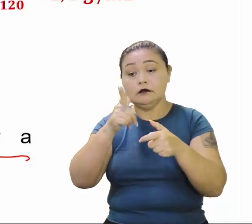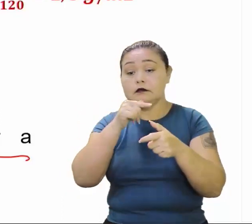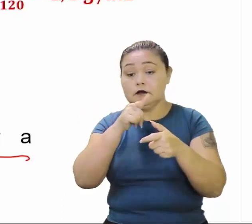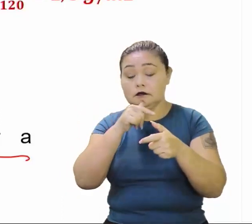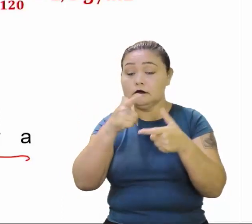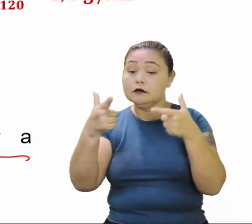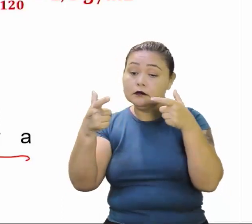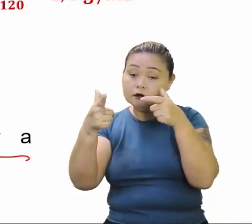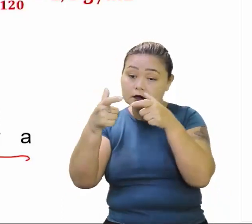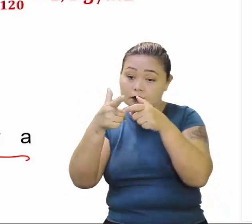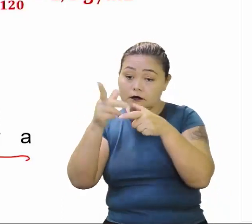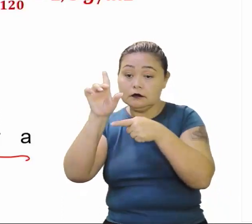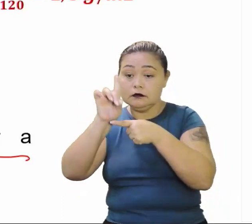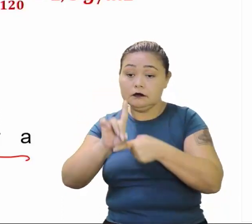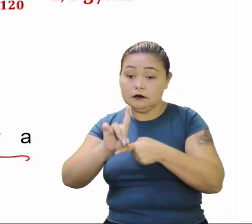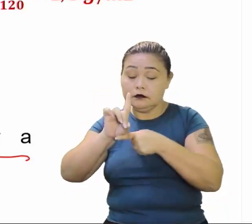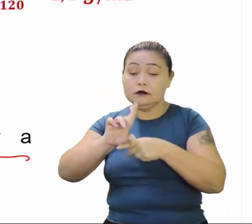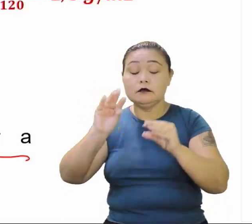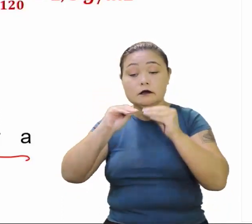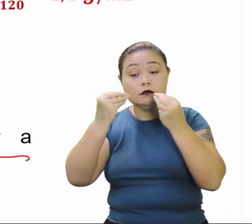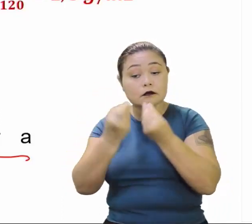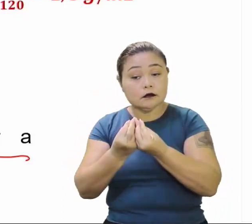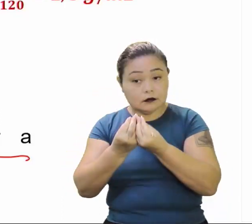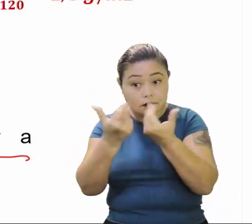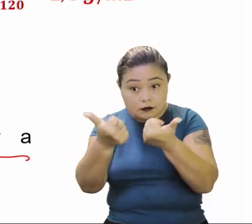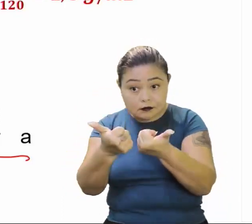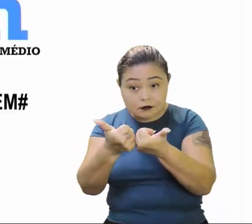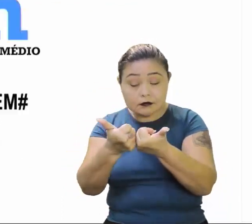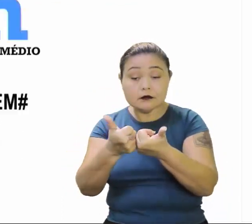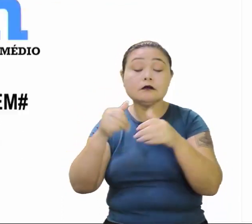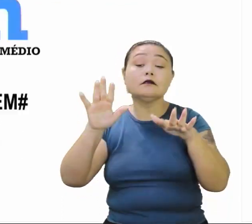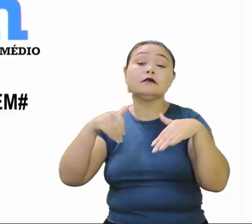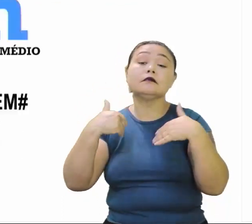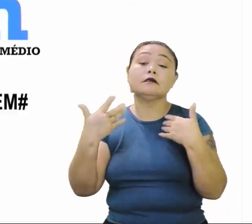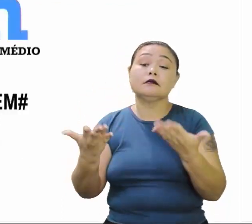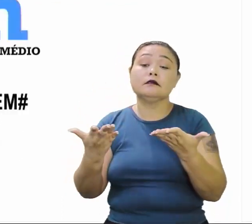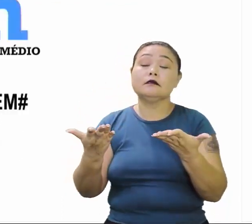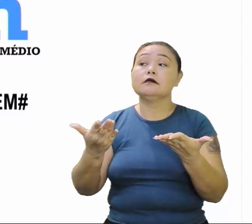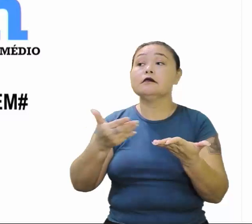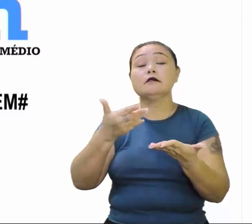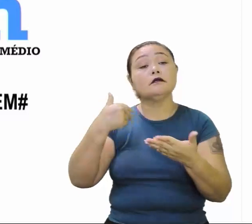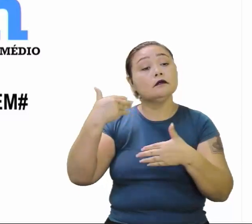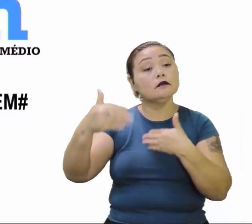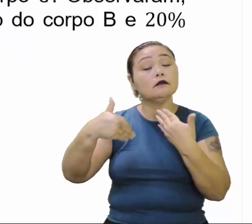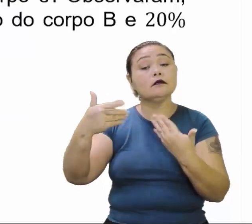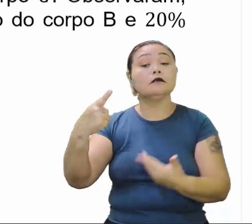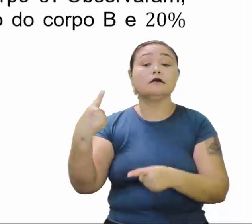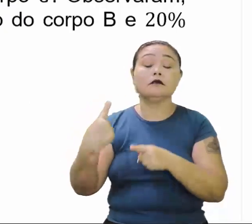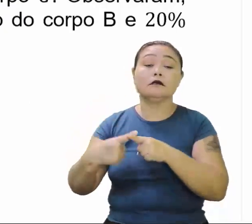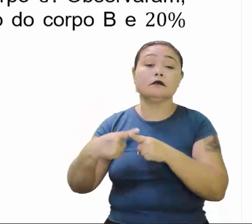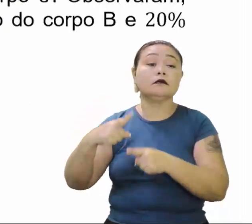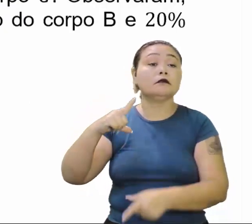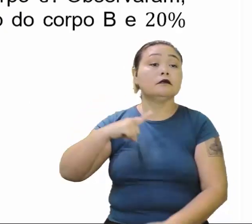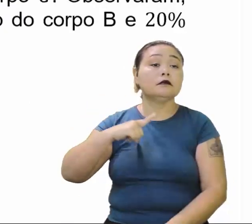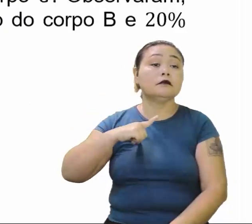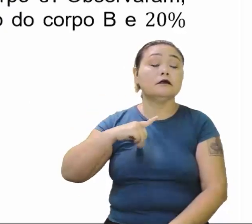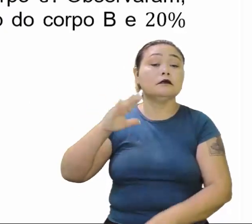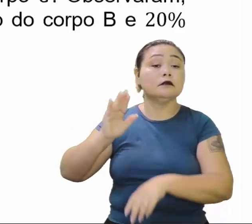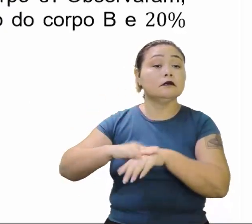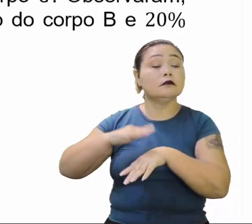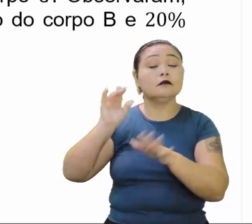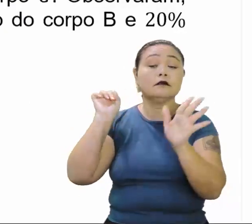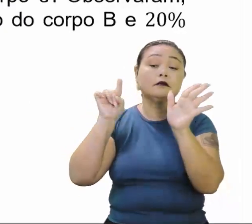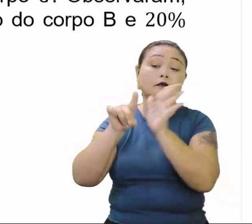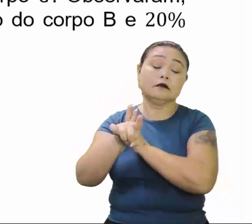densidade das substâncias. Tranquilo? E agora, vamos em frente, porque teremos mais